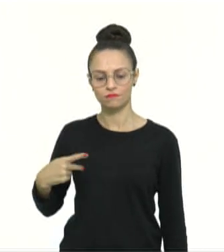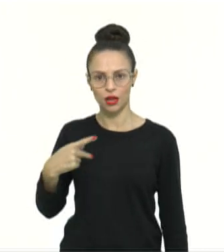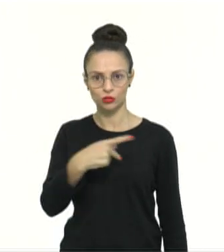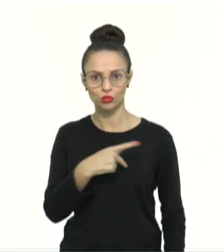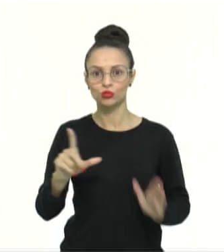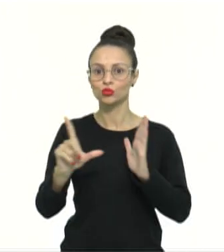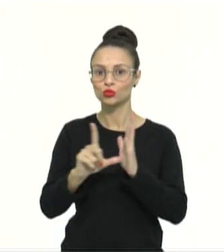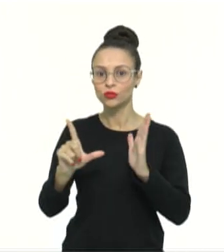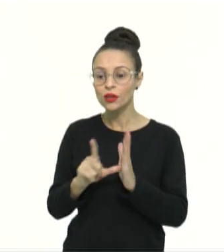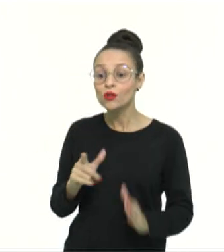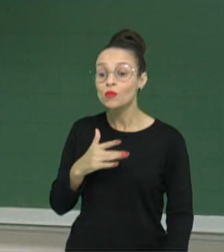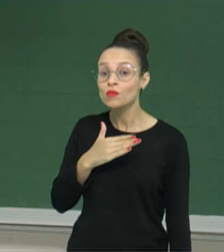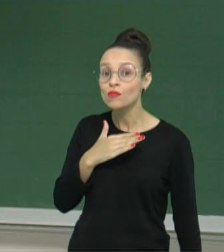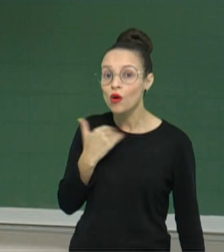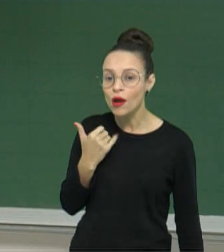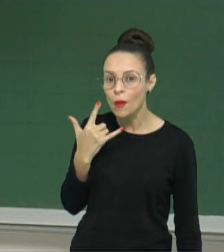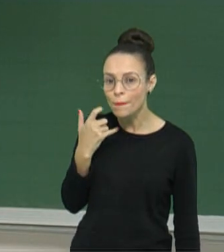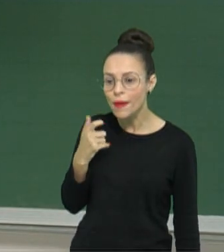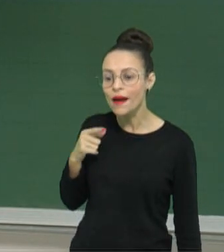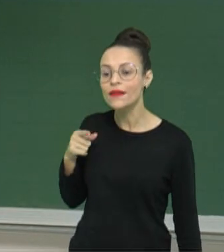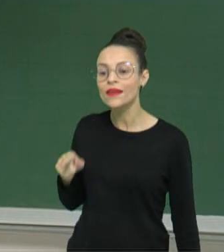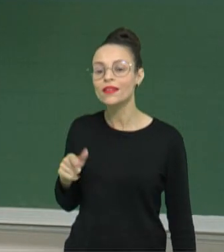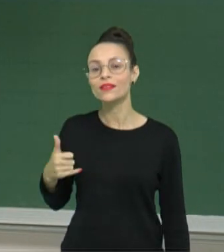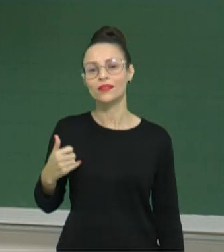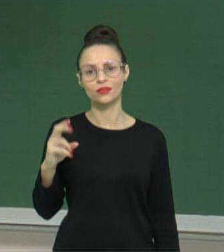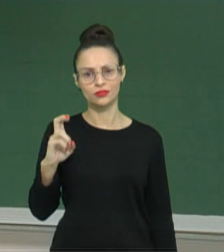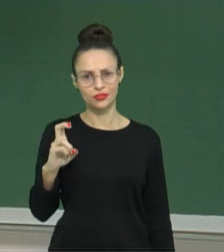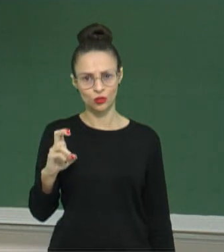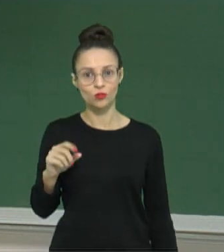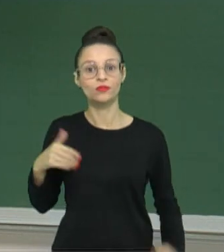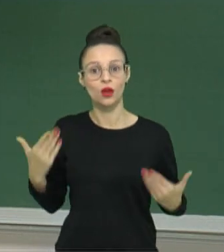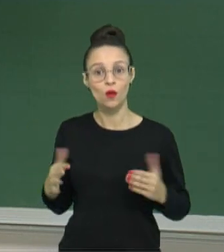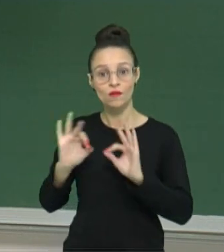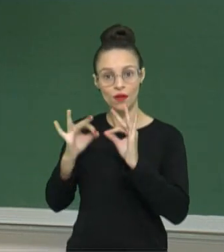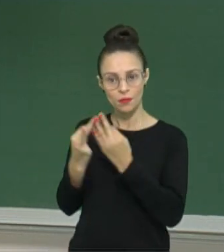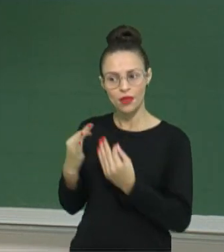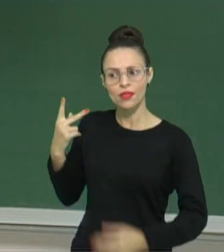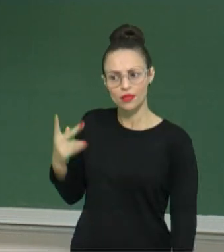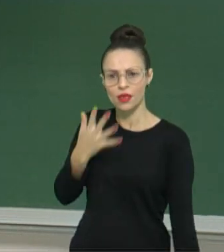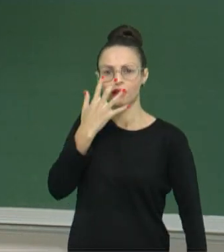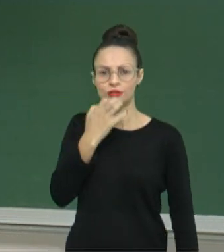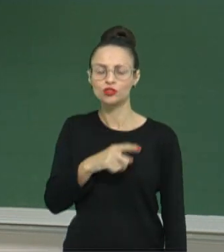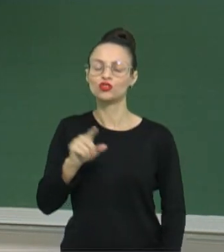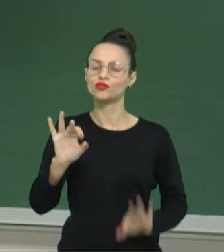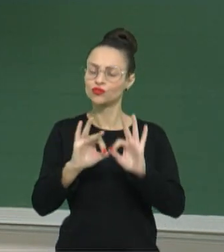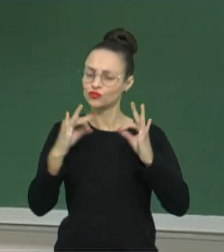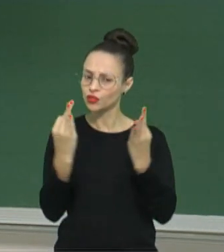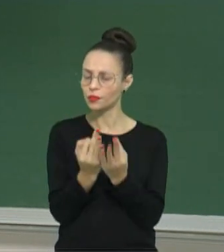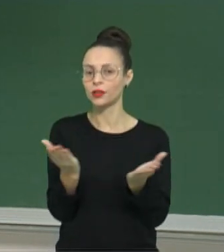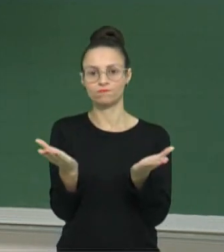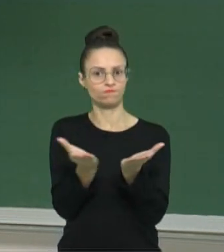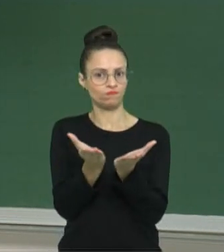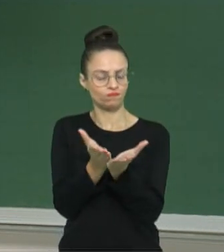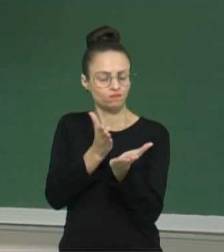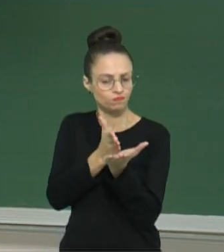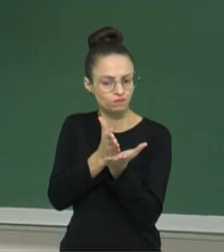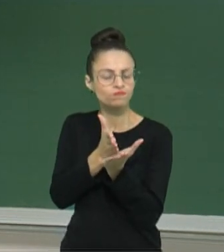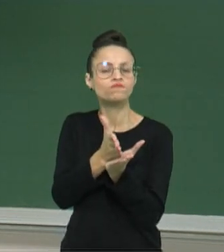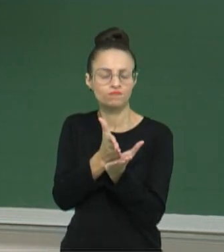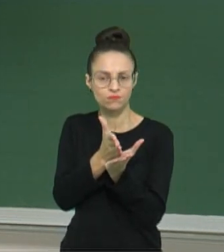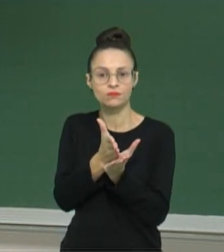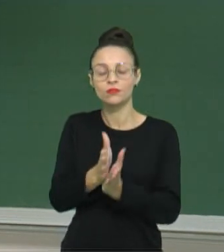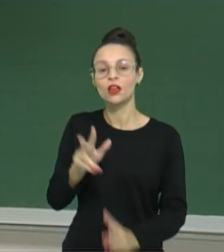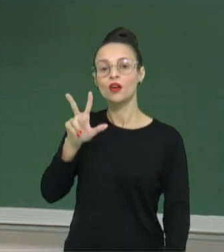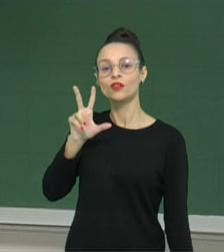idade. Então, Nietzsche, ele vem de uma família protestante, bastante religiosa, por sinal. Os avós